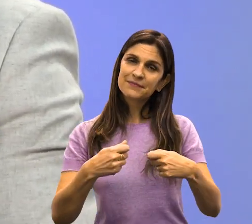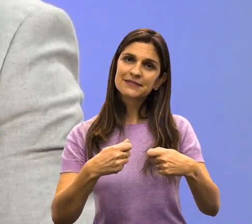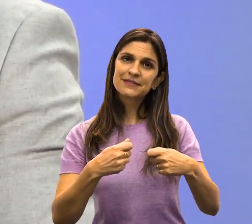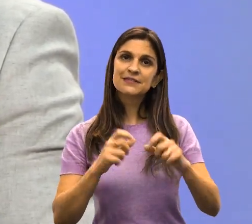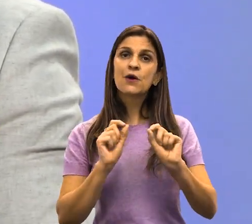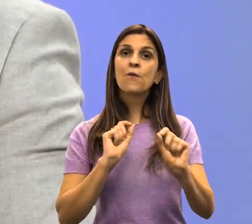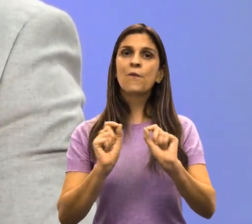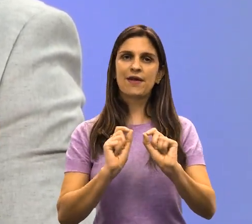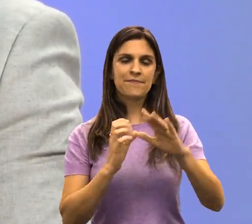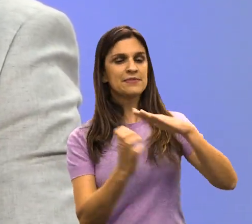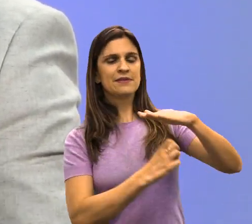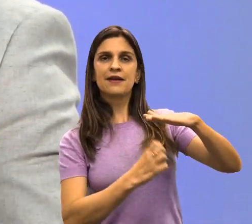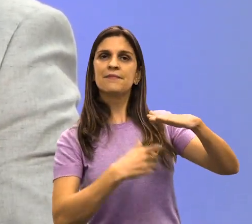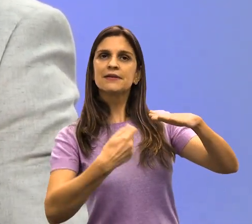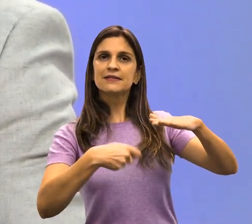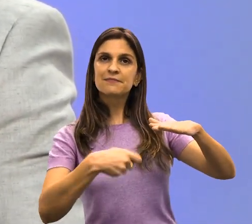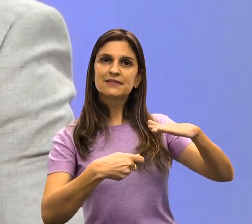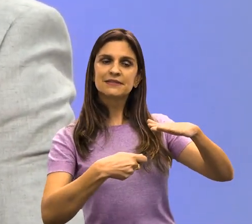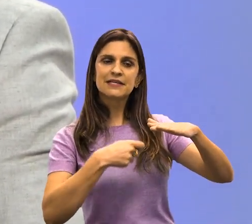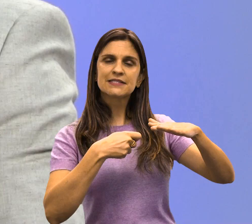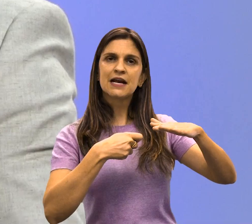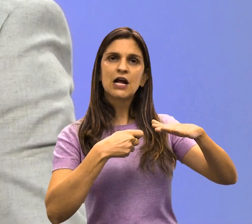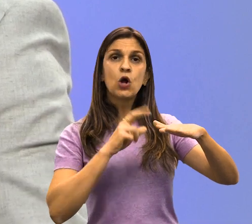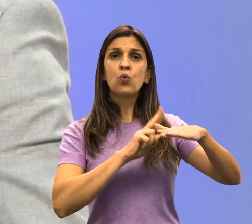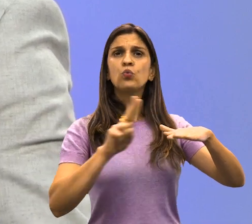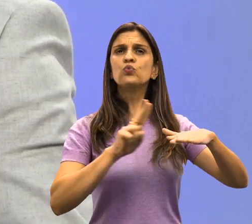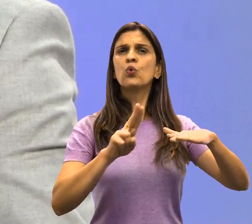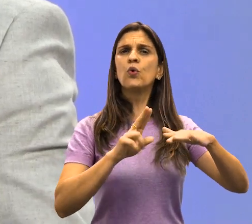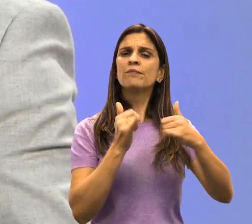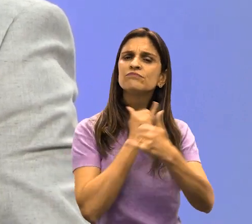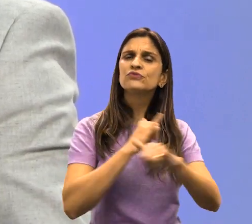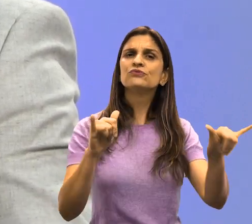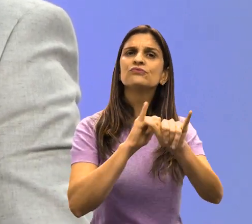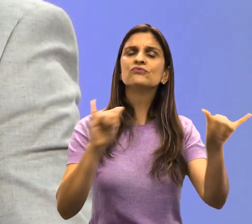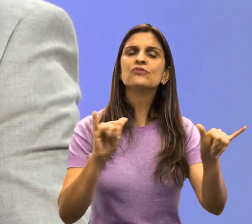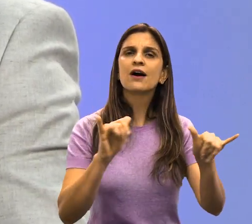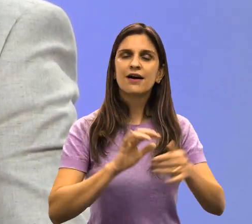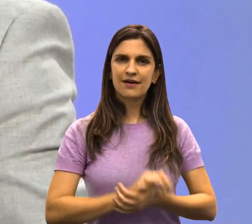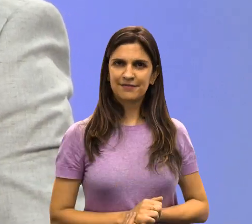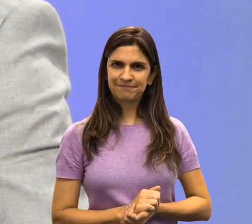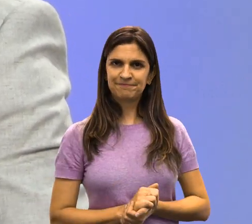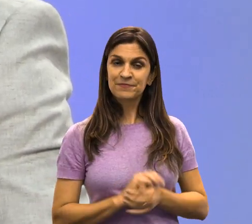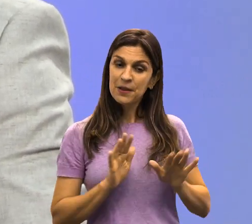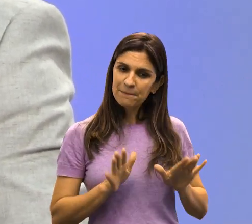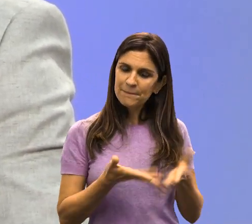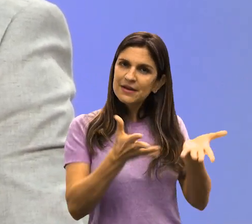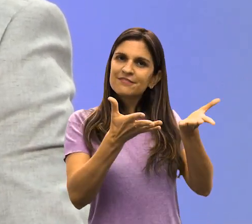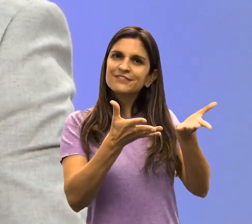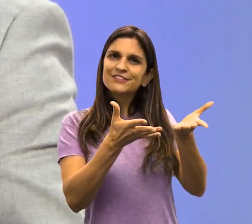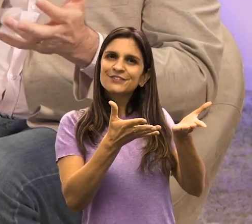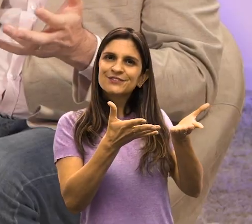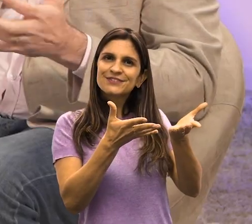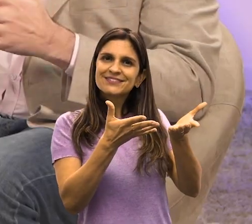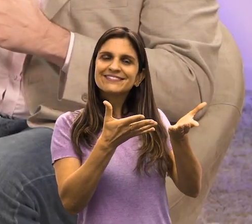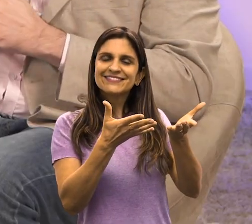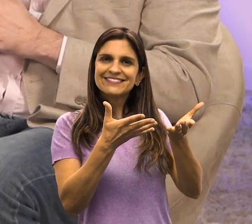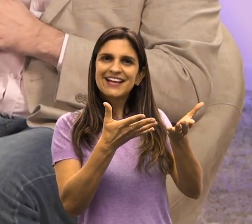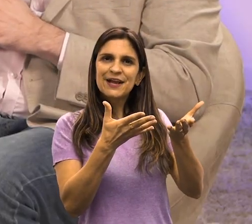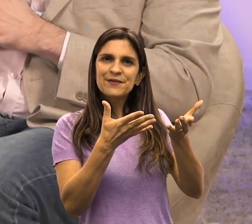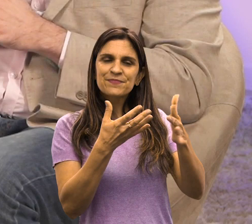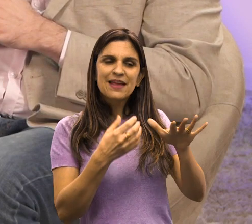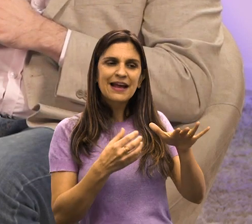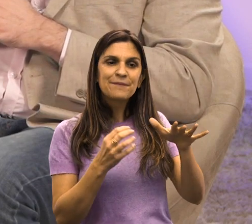incentivos, né? O nome da empresa tem que ser divulgado, ele precisa vender, ele precisa sobreviver. A parceria. Com certeza,